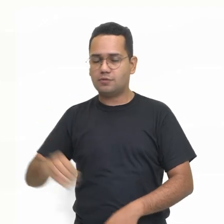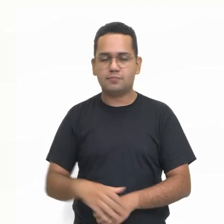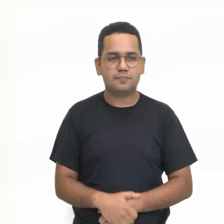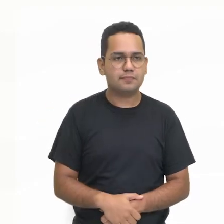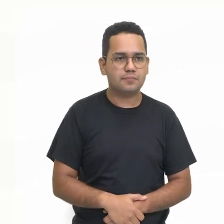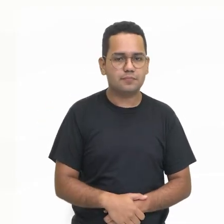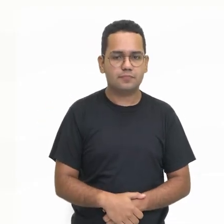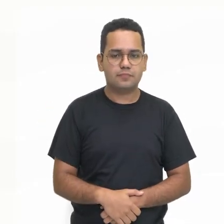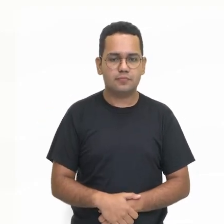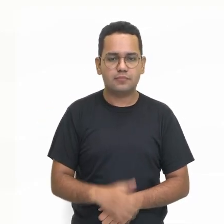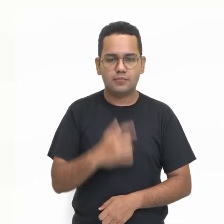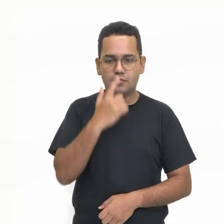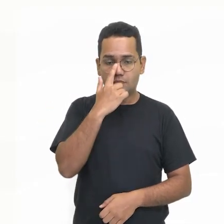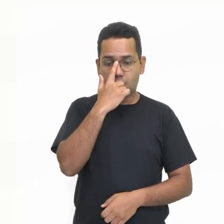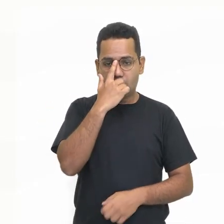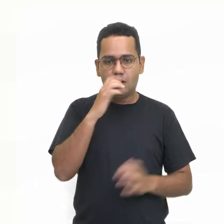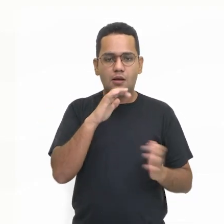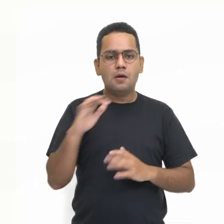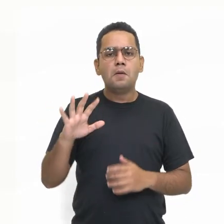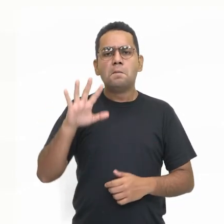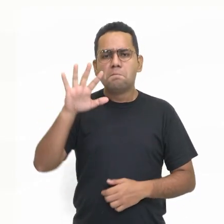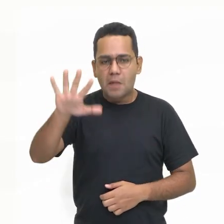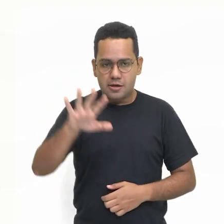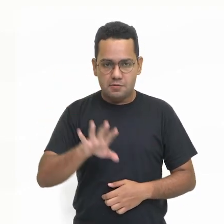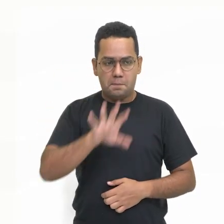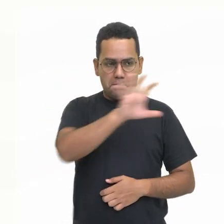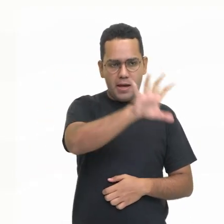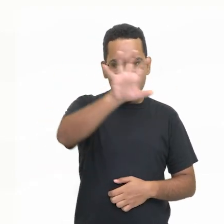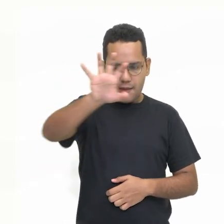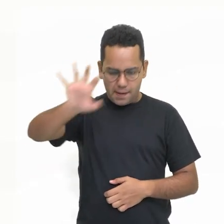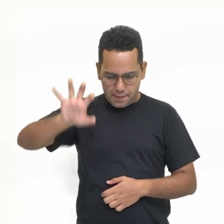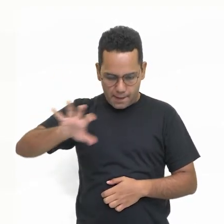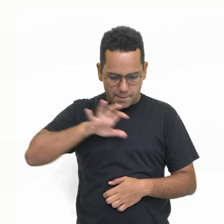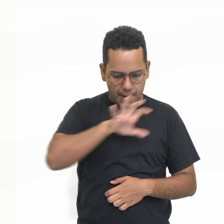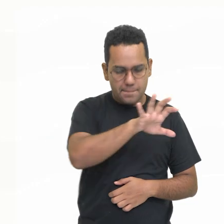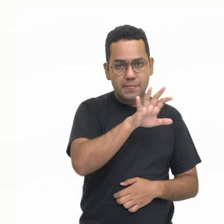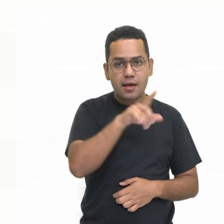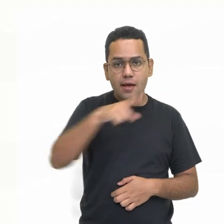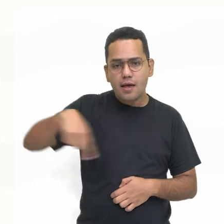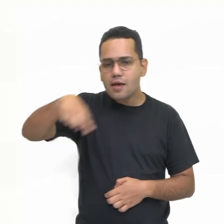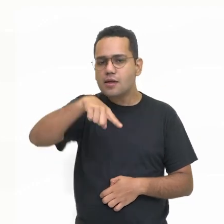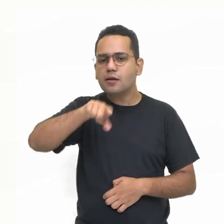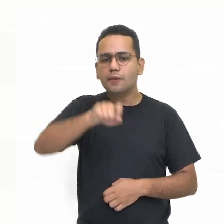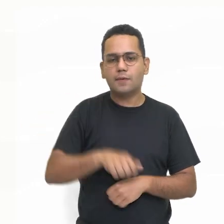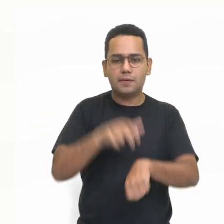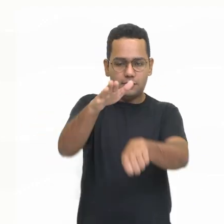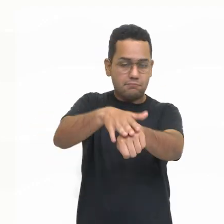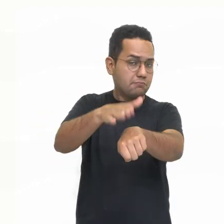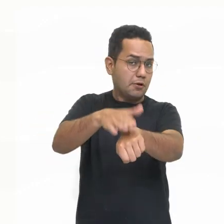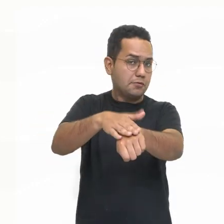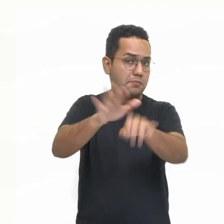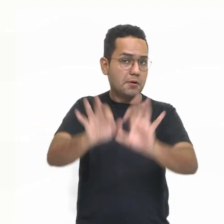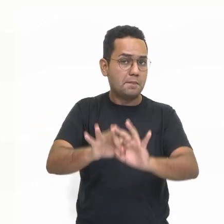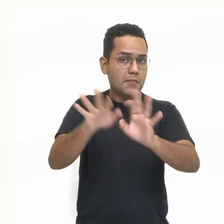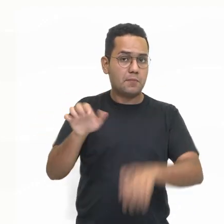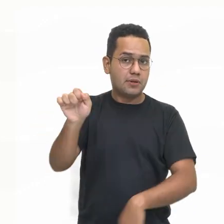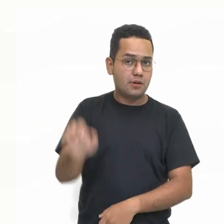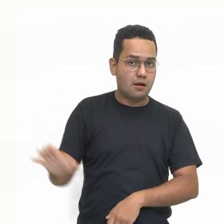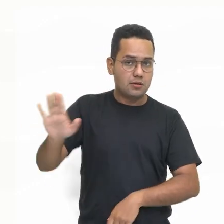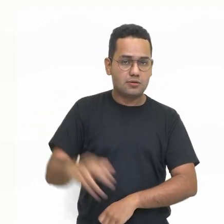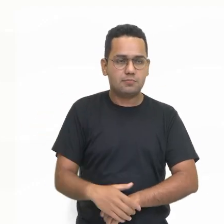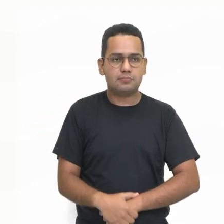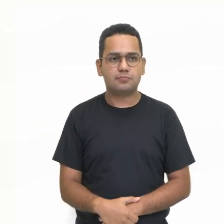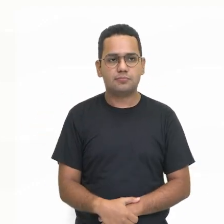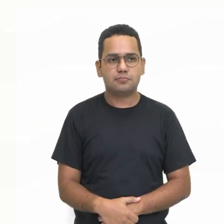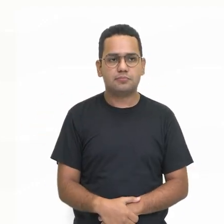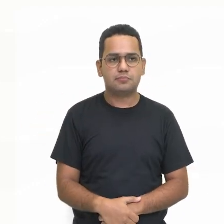esses movimentos que nós observamos aqui são caracterizados, né, pela descolonização na Ásia. Se vocês observarem